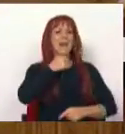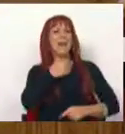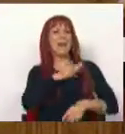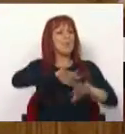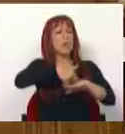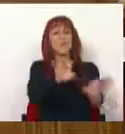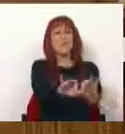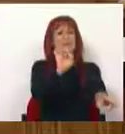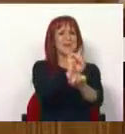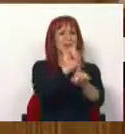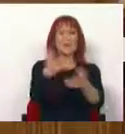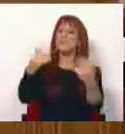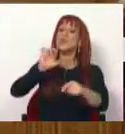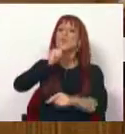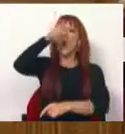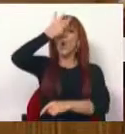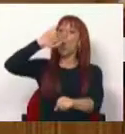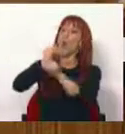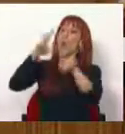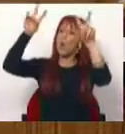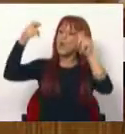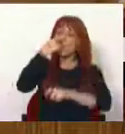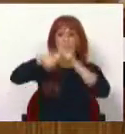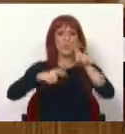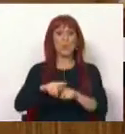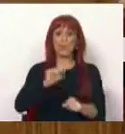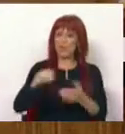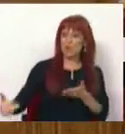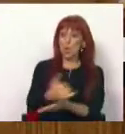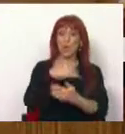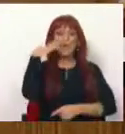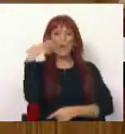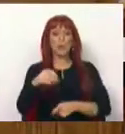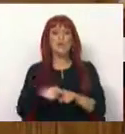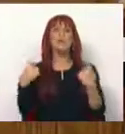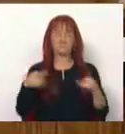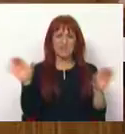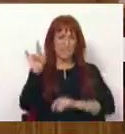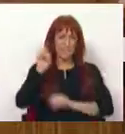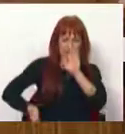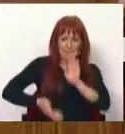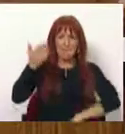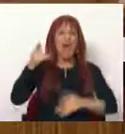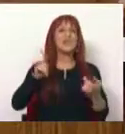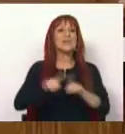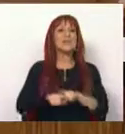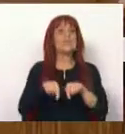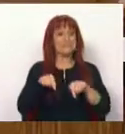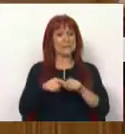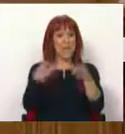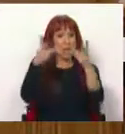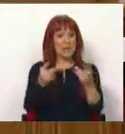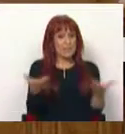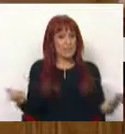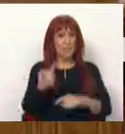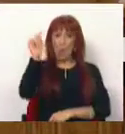ser o mesmo, mas certamente que outro galo cantaria e as pessoas e os nossos recursos naturais teriam mais importância neste